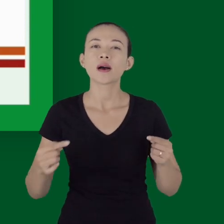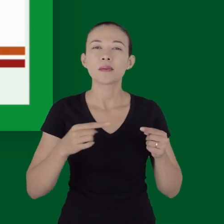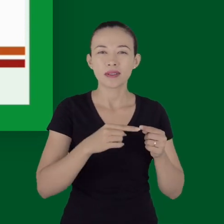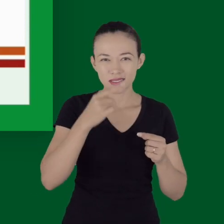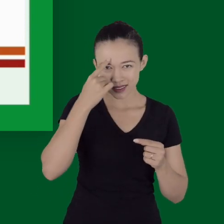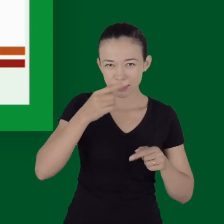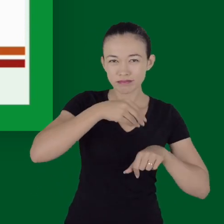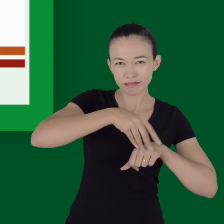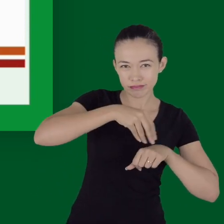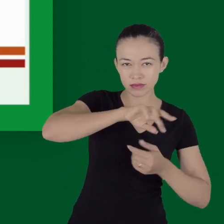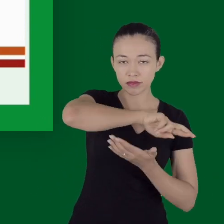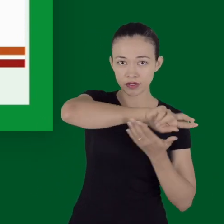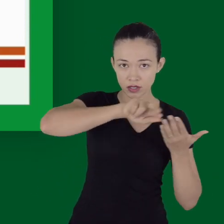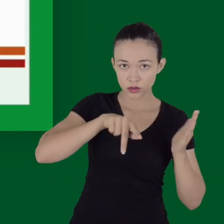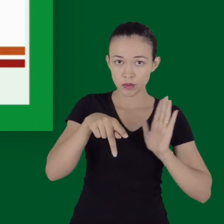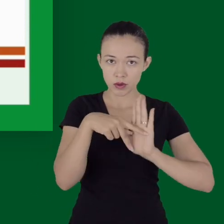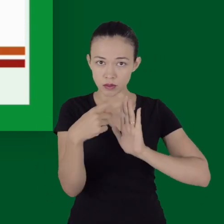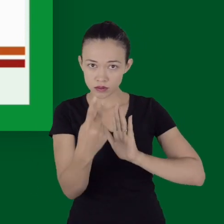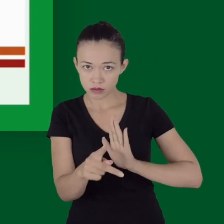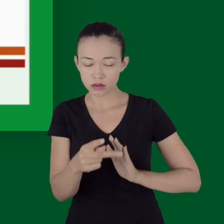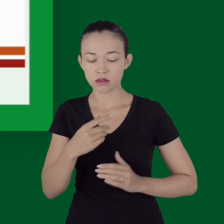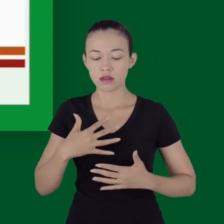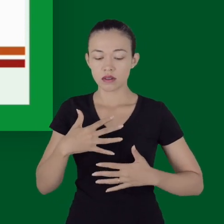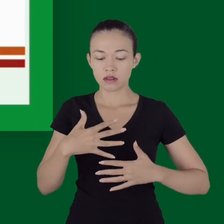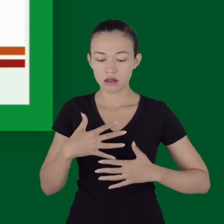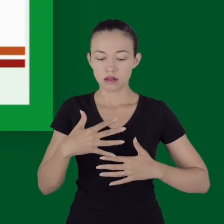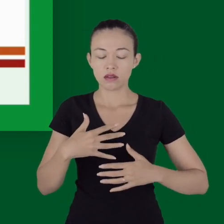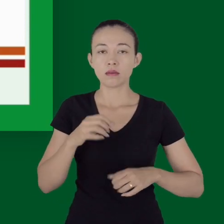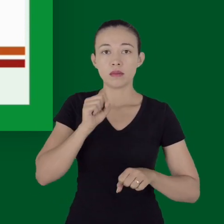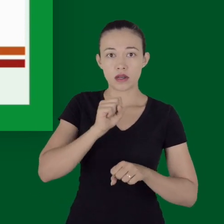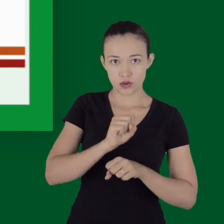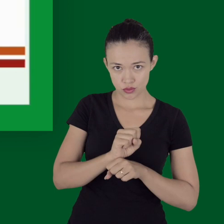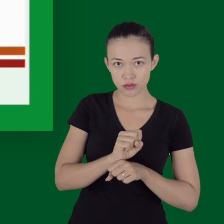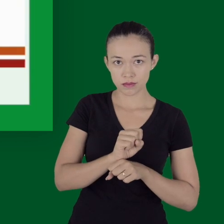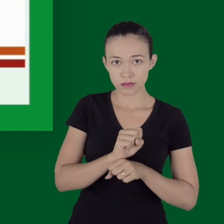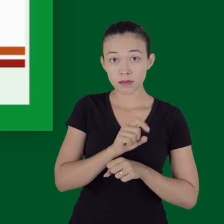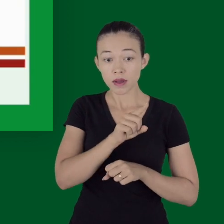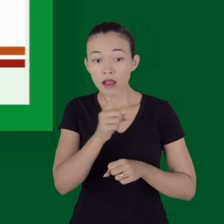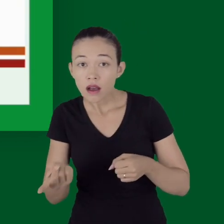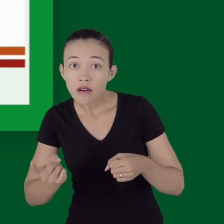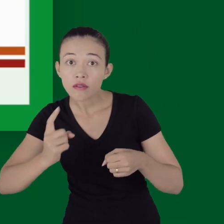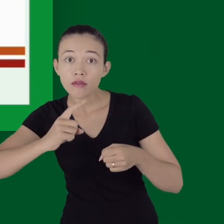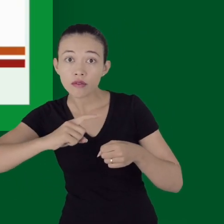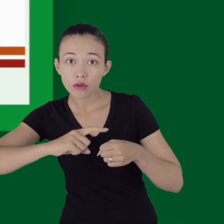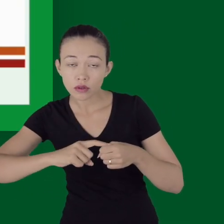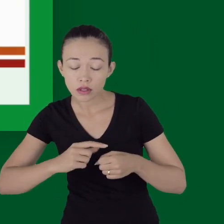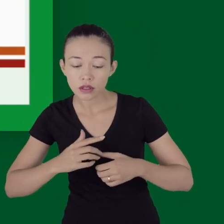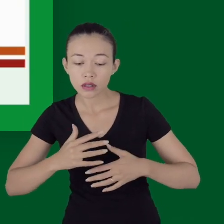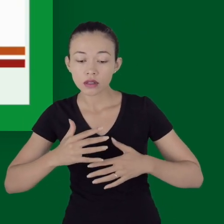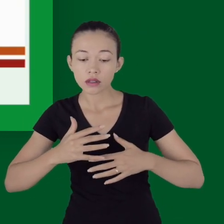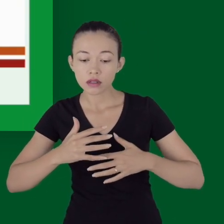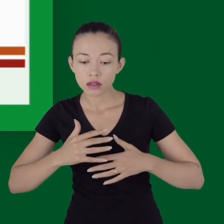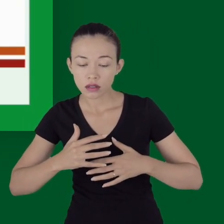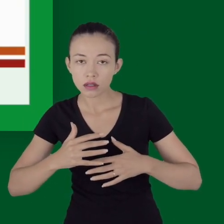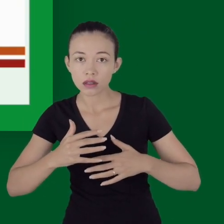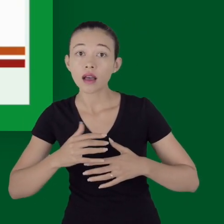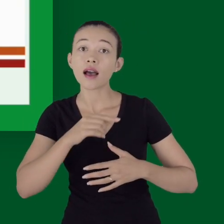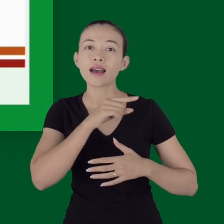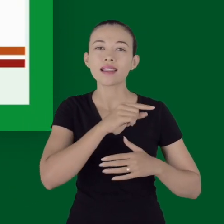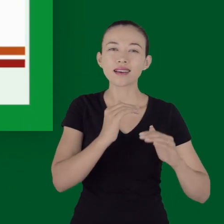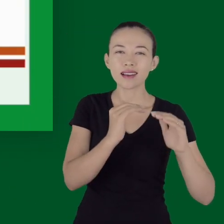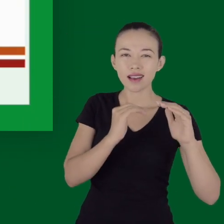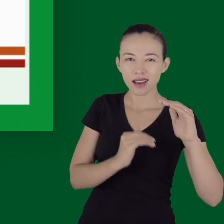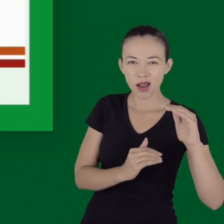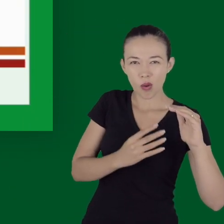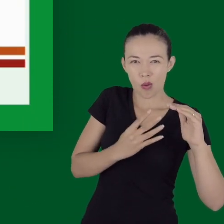respiração espontânea, a gente vai seguir o protocolo parecido com a orientação do paciente grau 4, né? A gente vai manter essas